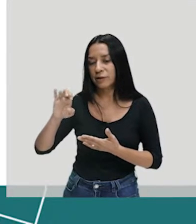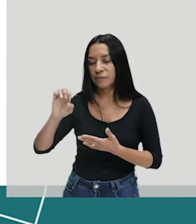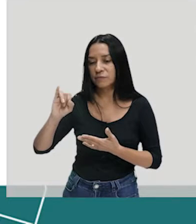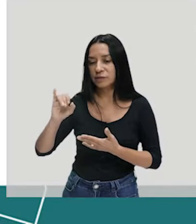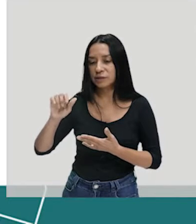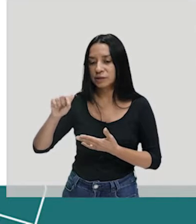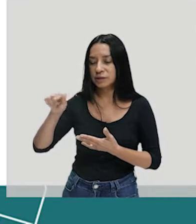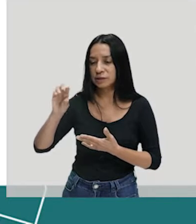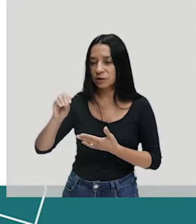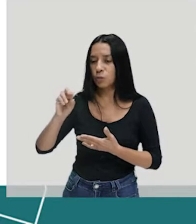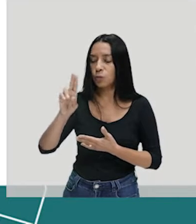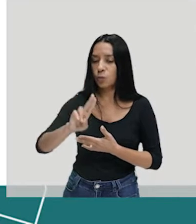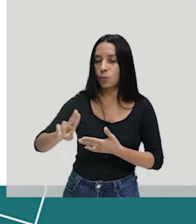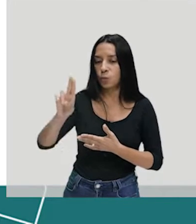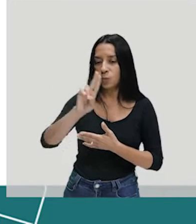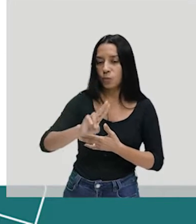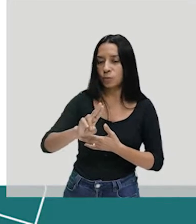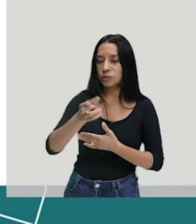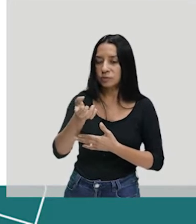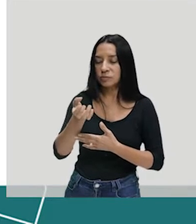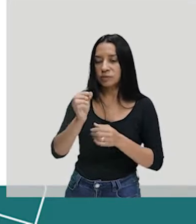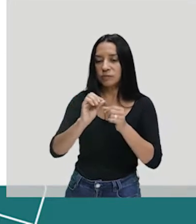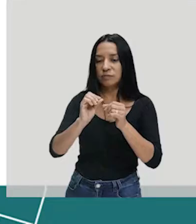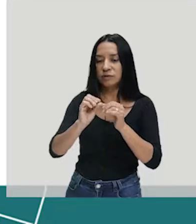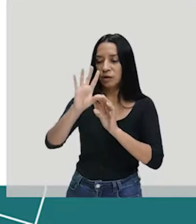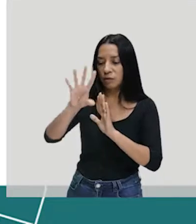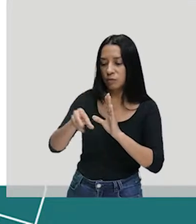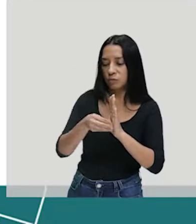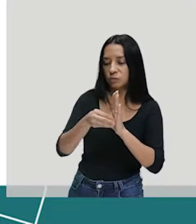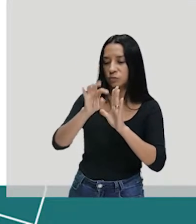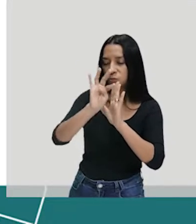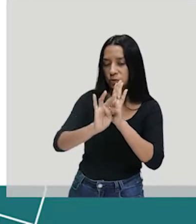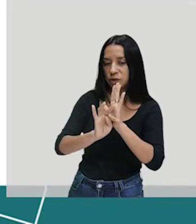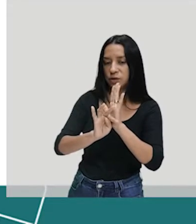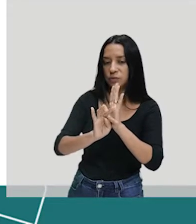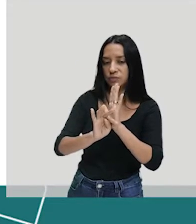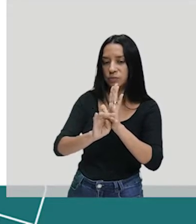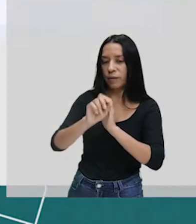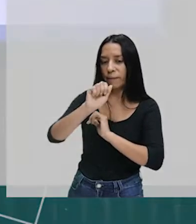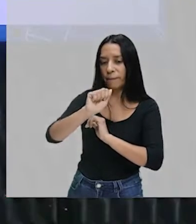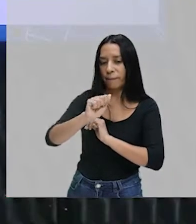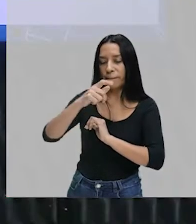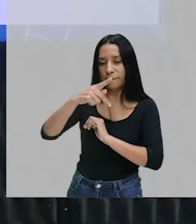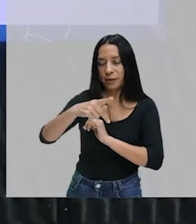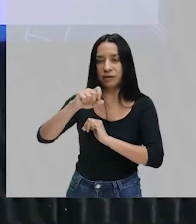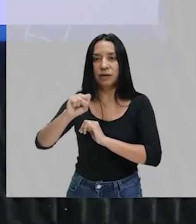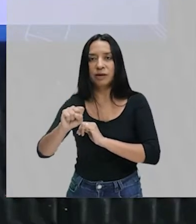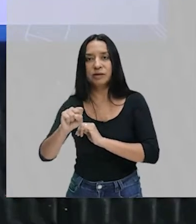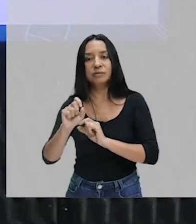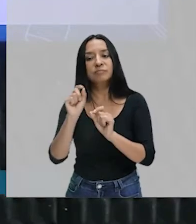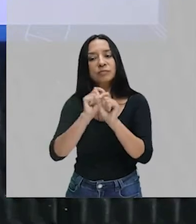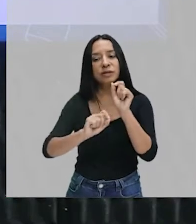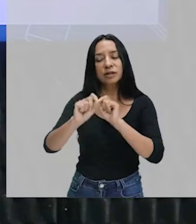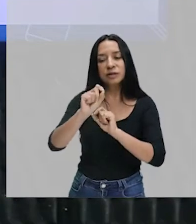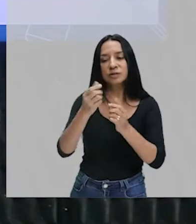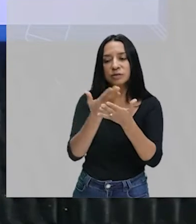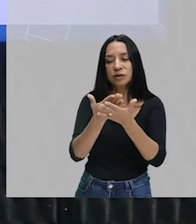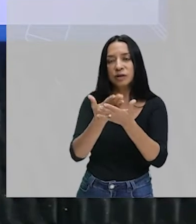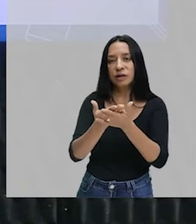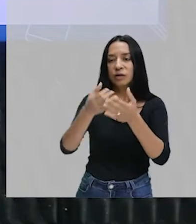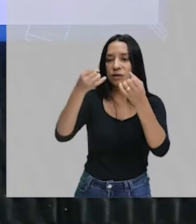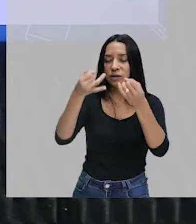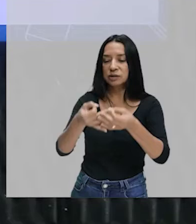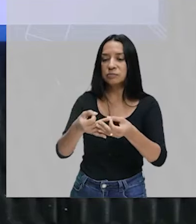o PSE Pulse escrita depois de ter escrito alguma coisa que você adiciona uma observação pessoal é isso na nossa aula de hoje e